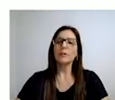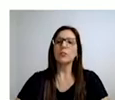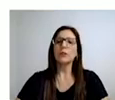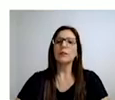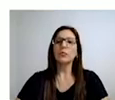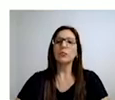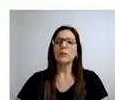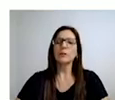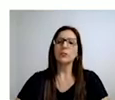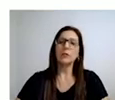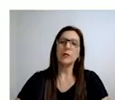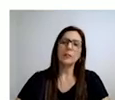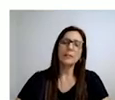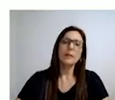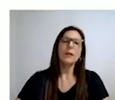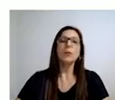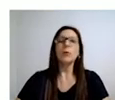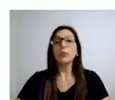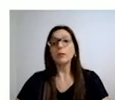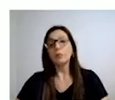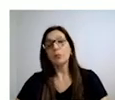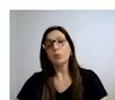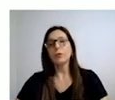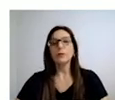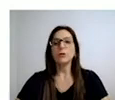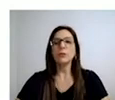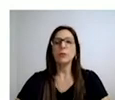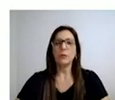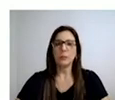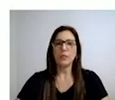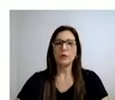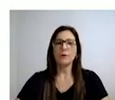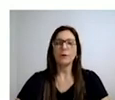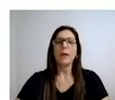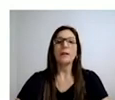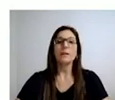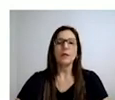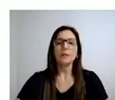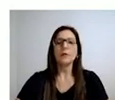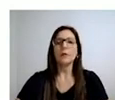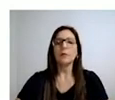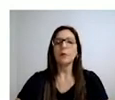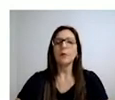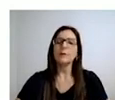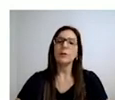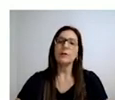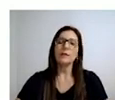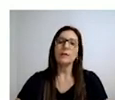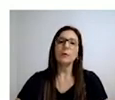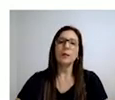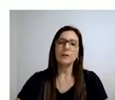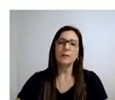as estruturas masculinas e uma outra flor com uma estrutura feminina, às vezes na mesma planta ou às vezes